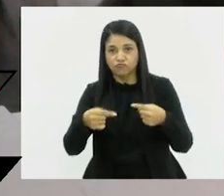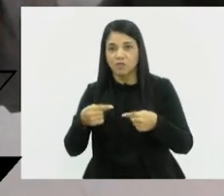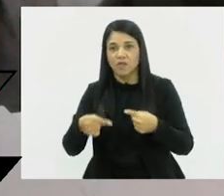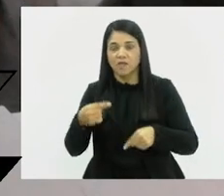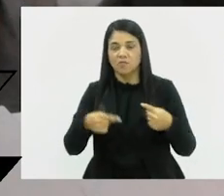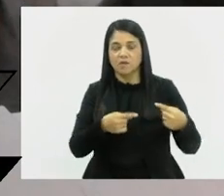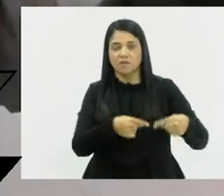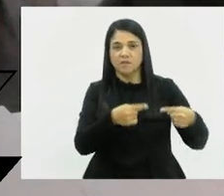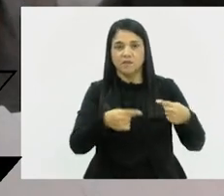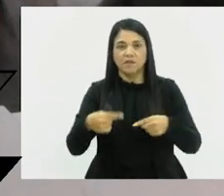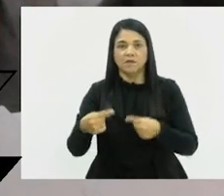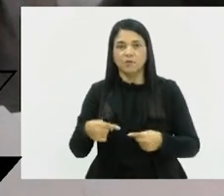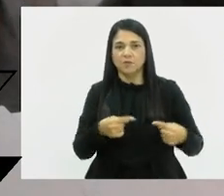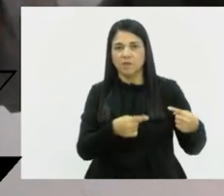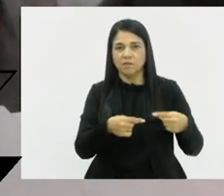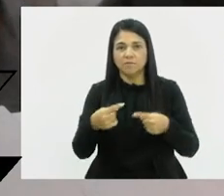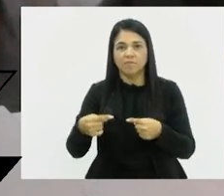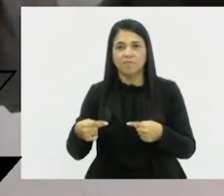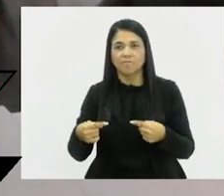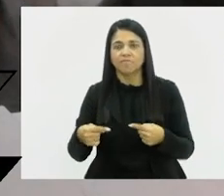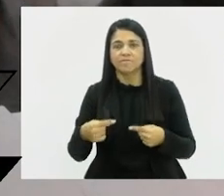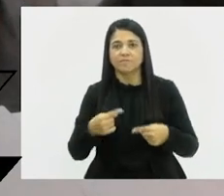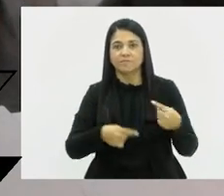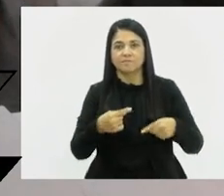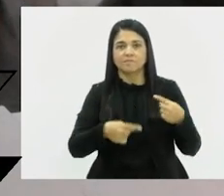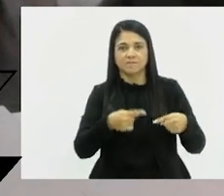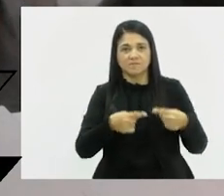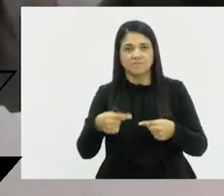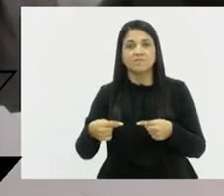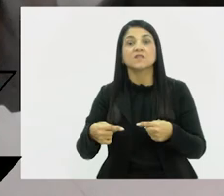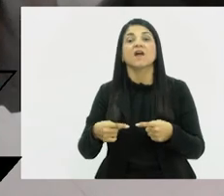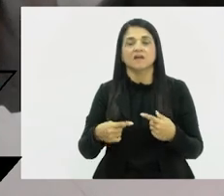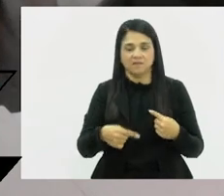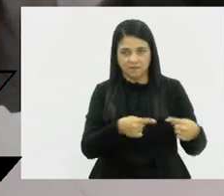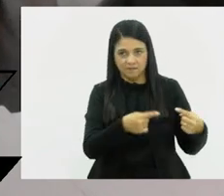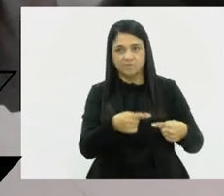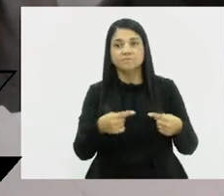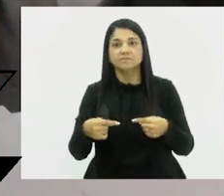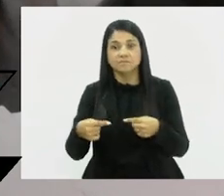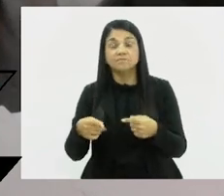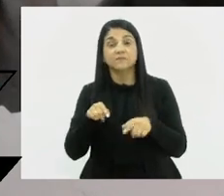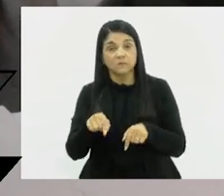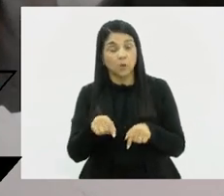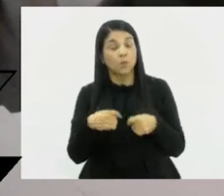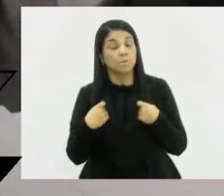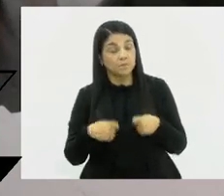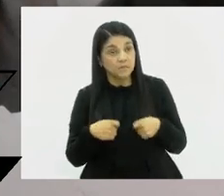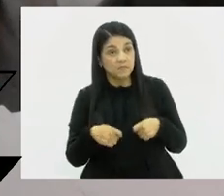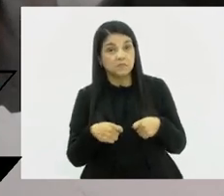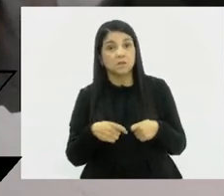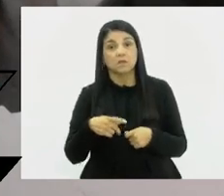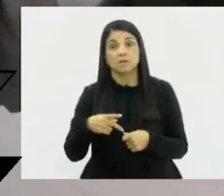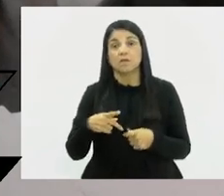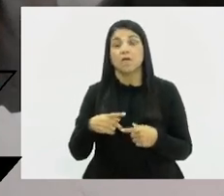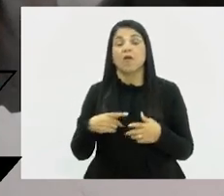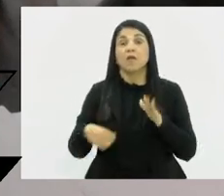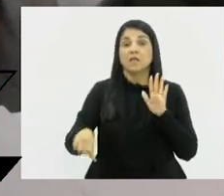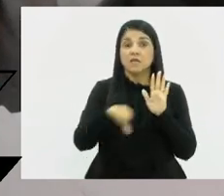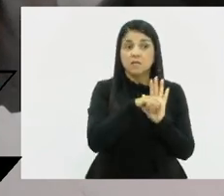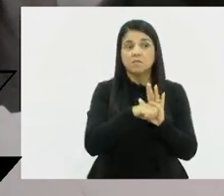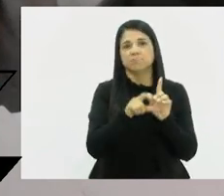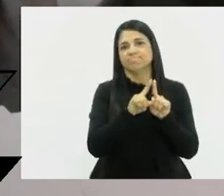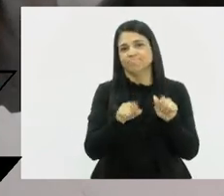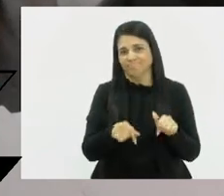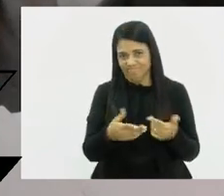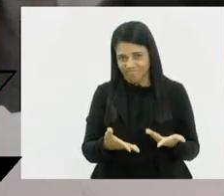os entes públicos não pode deixar de responder por isso, deputada Borin, como Vossa Excelência colocou aqui, na prevaricação dos doentes públicos. A gente